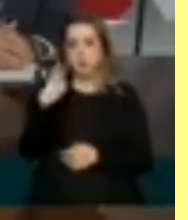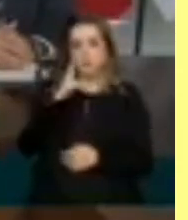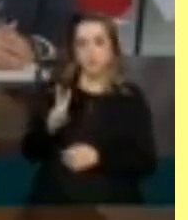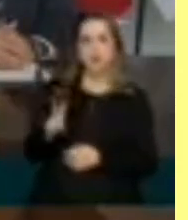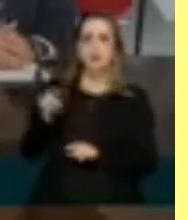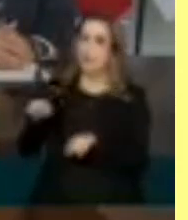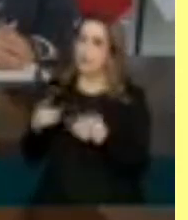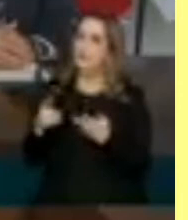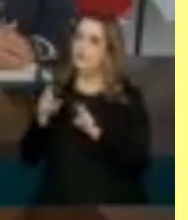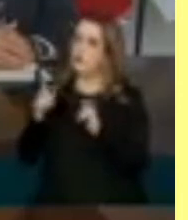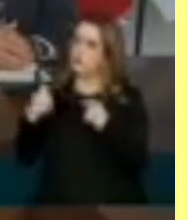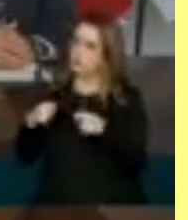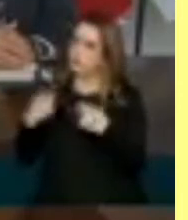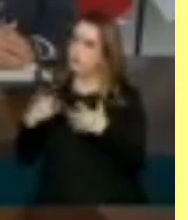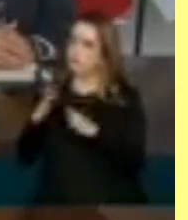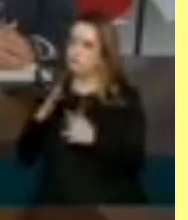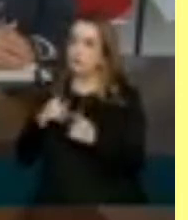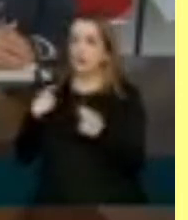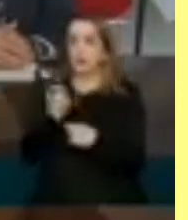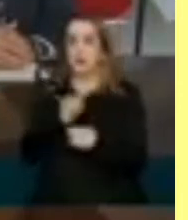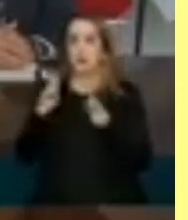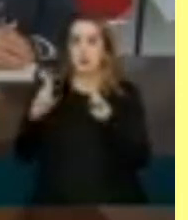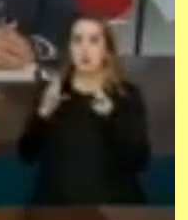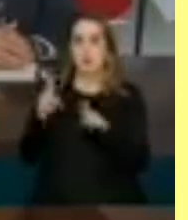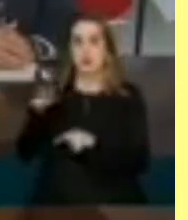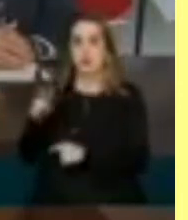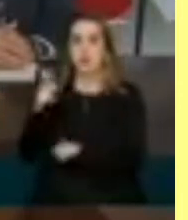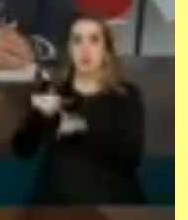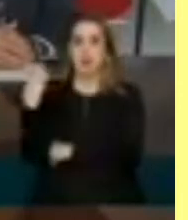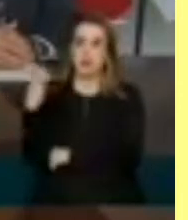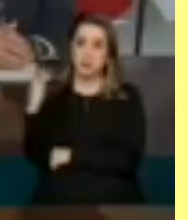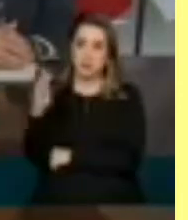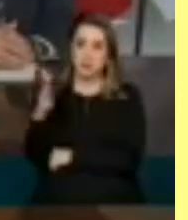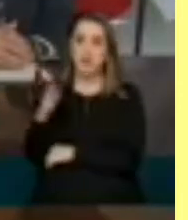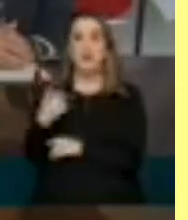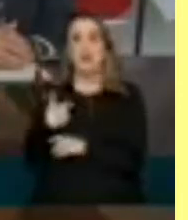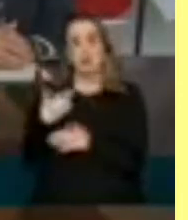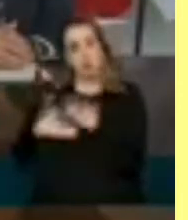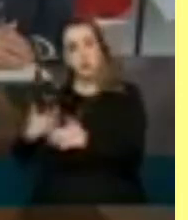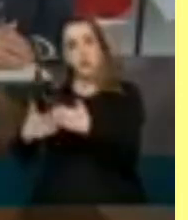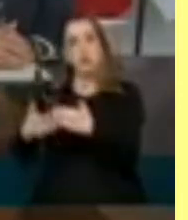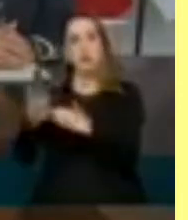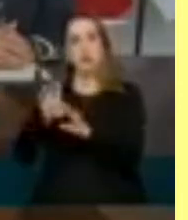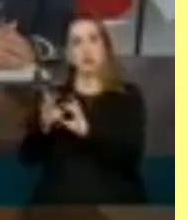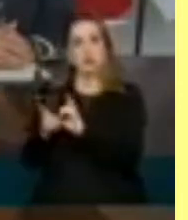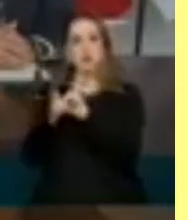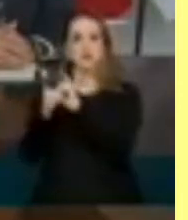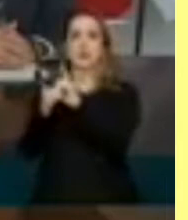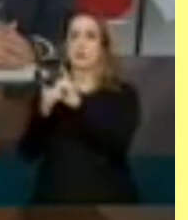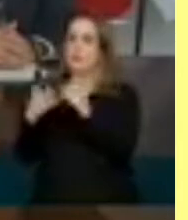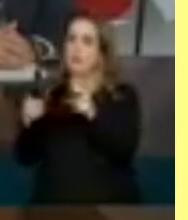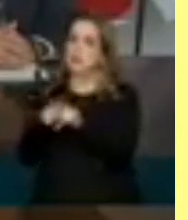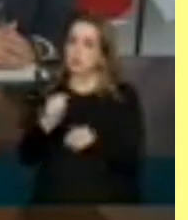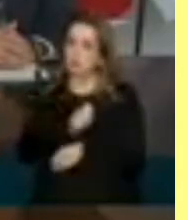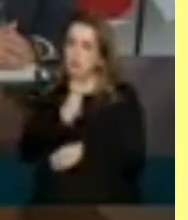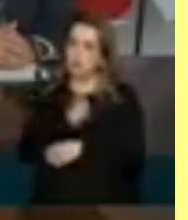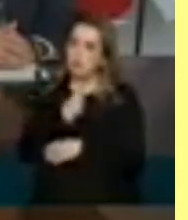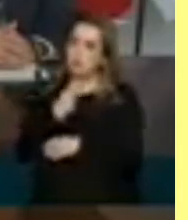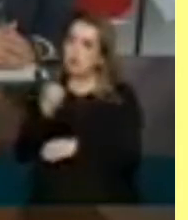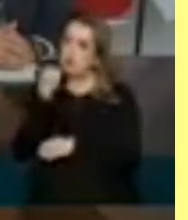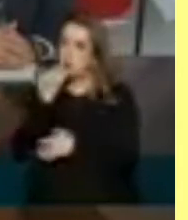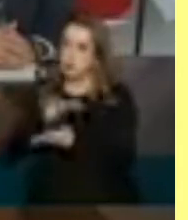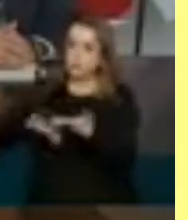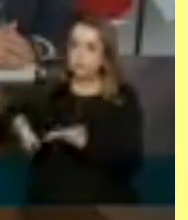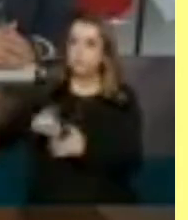que a Bolívia mantenha em plena vigência o Estado de Direito e a convivência democrática. A ação dos Estados soberanos